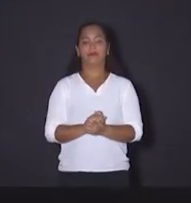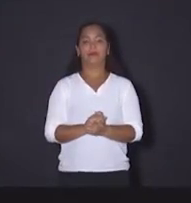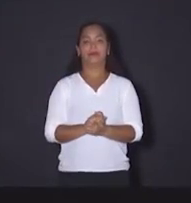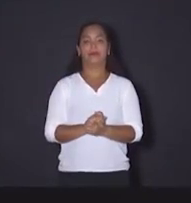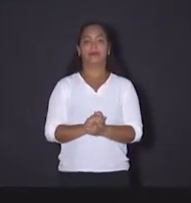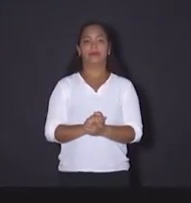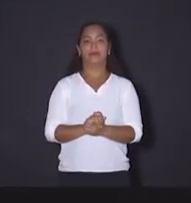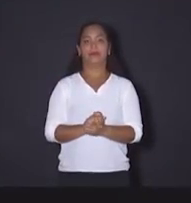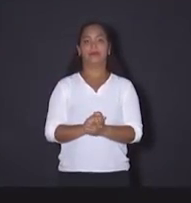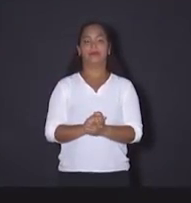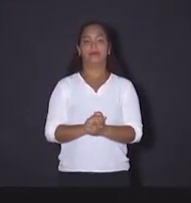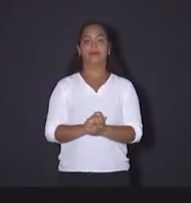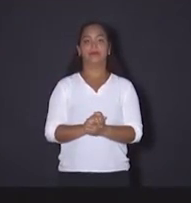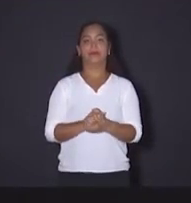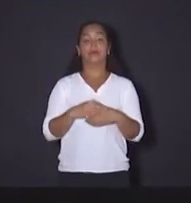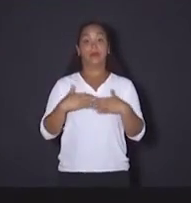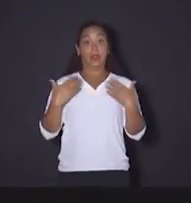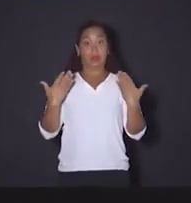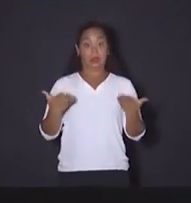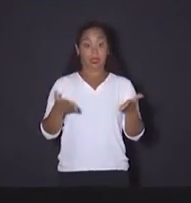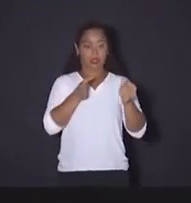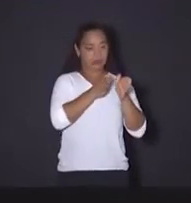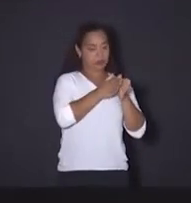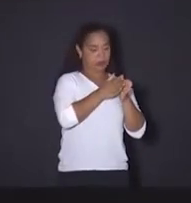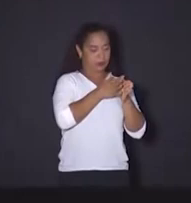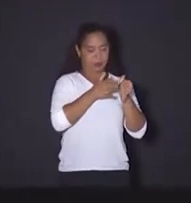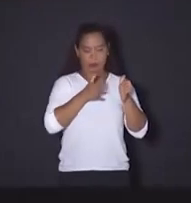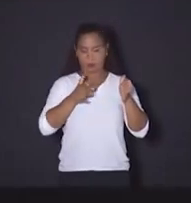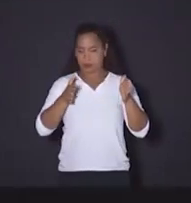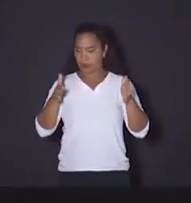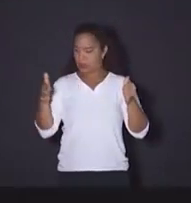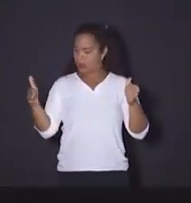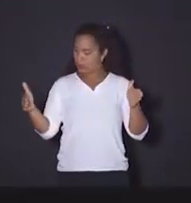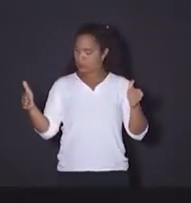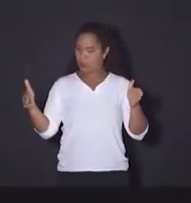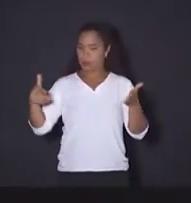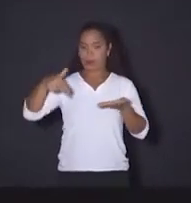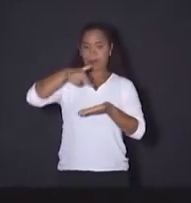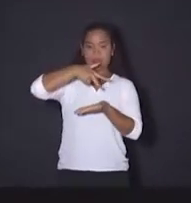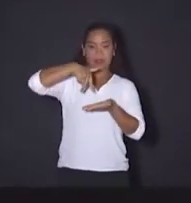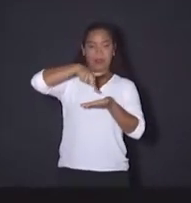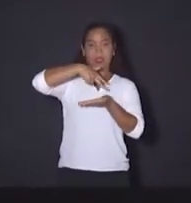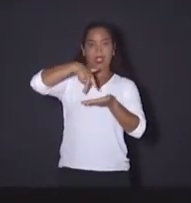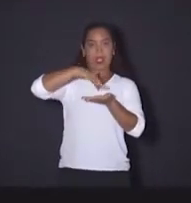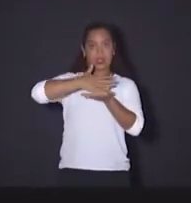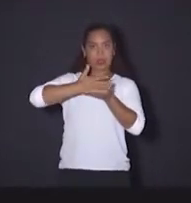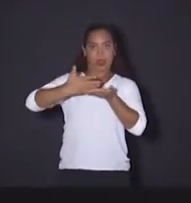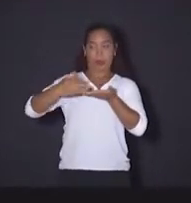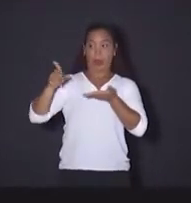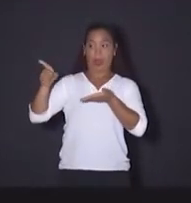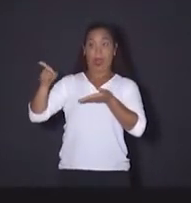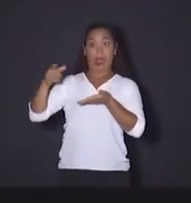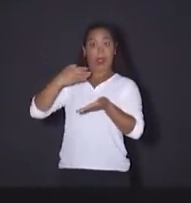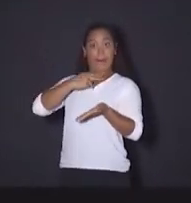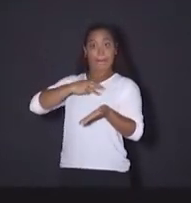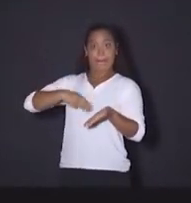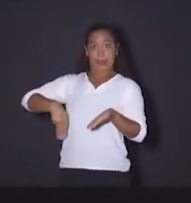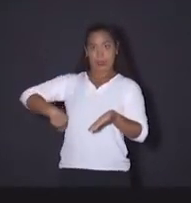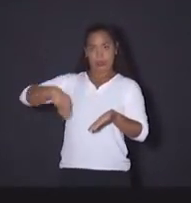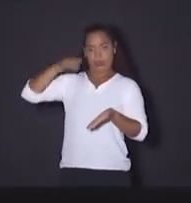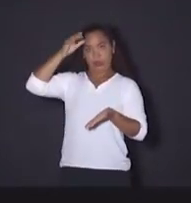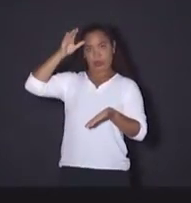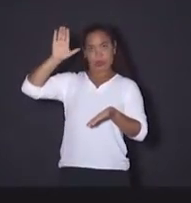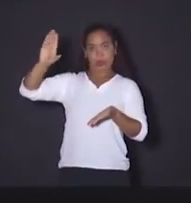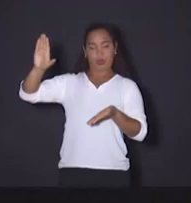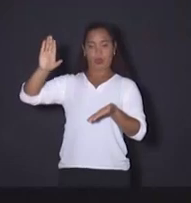programas tão importantes. Neste período, a dança no Brasil, a partir dessas ações do Ministério, teve